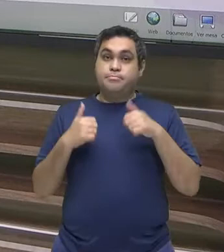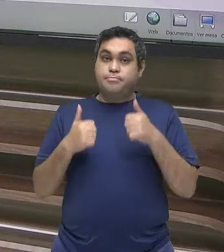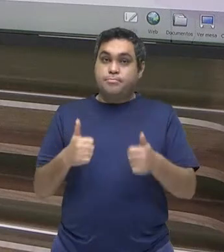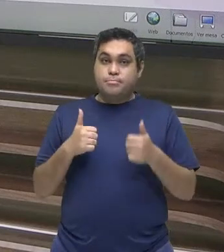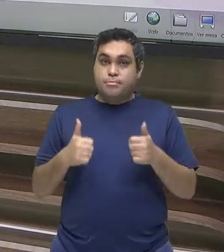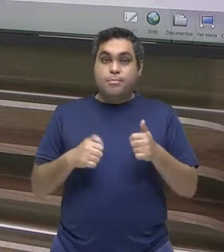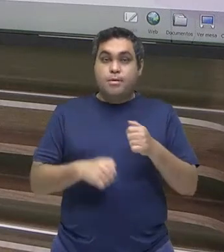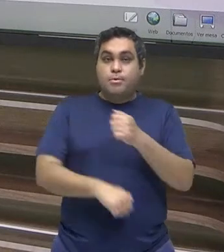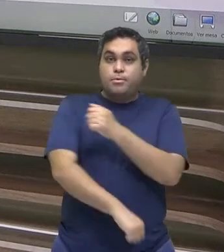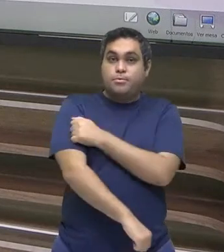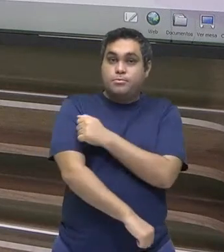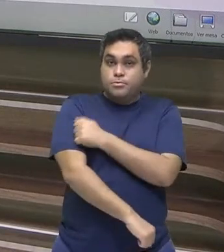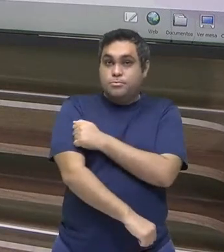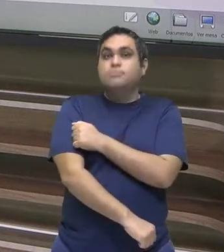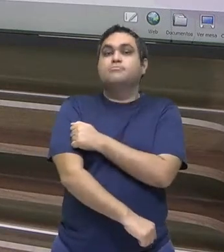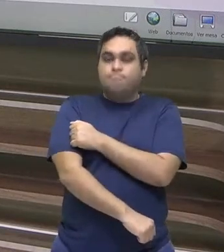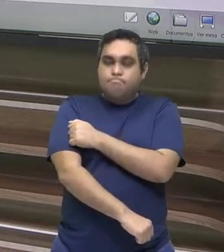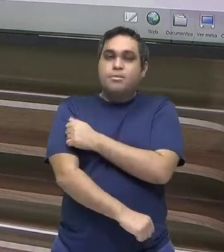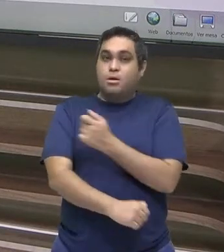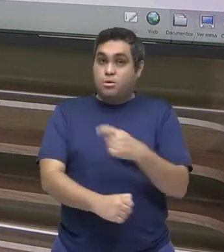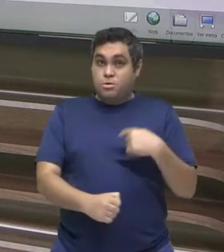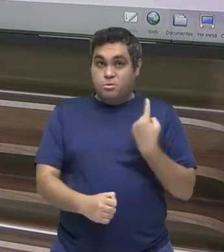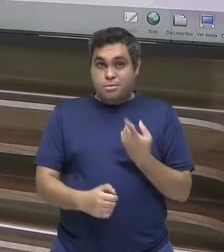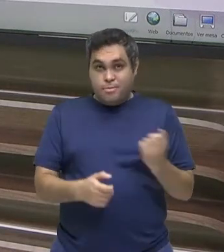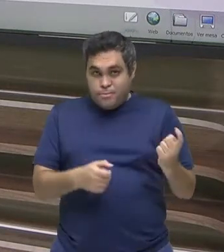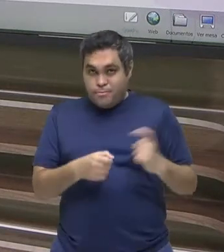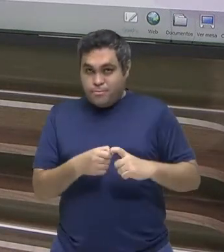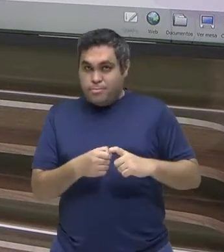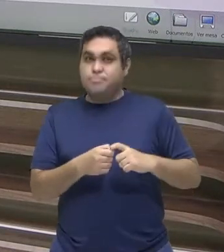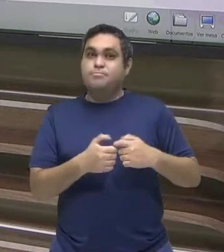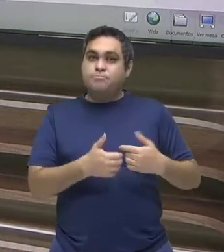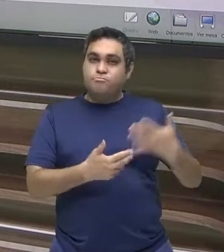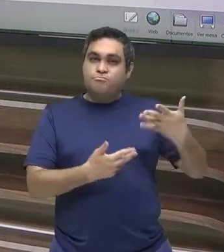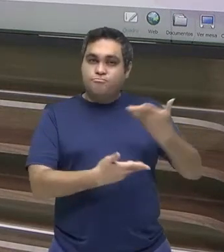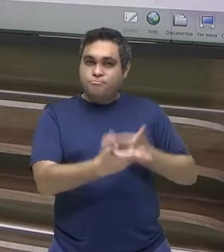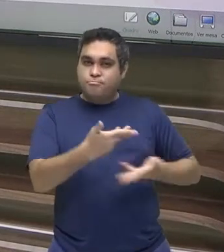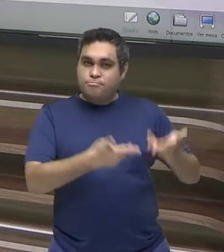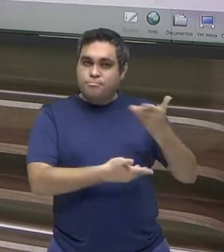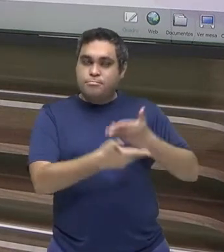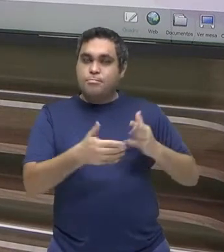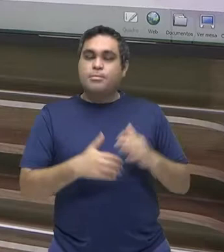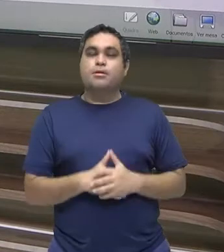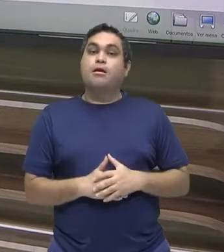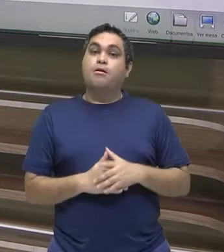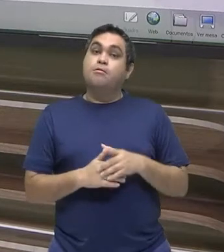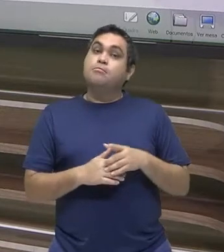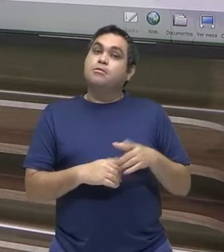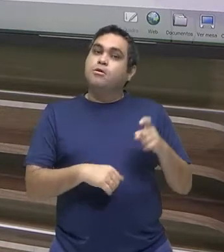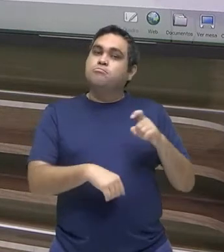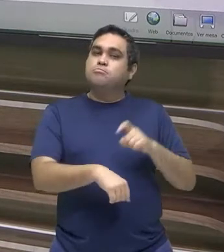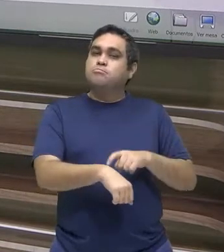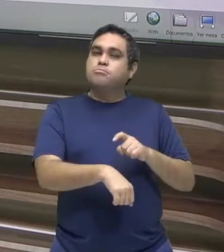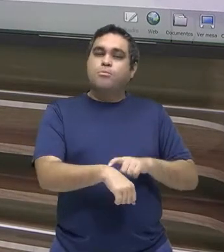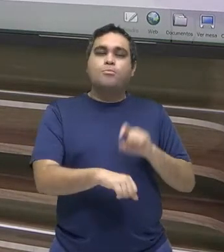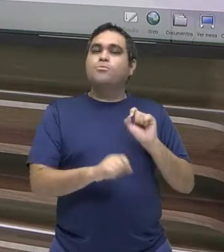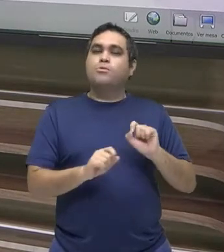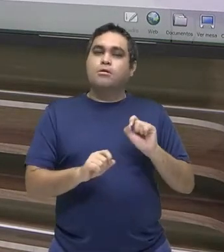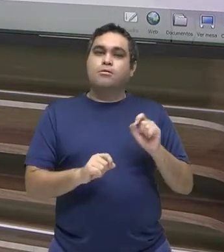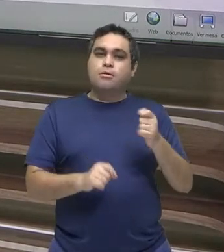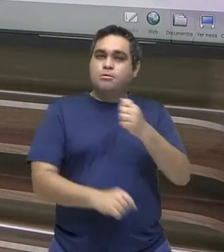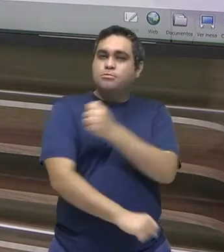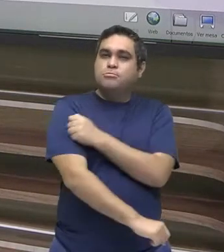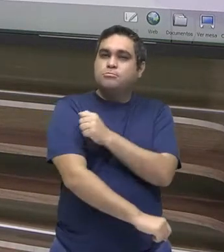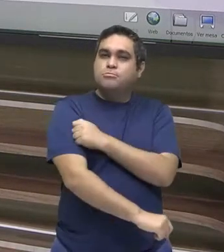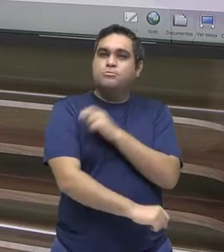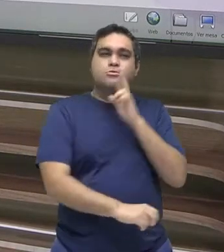queridos alunos, estamos de volta para a nossa interatividade, momento no qual os nossos alunos vão expor aí suas respostas, dúvidas